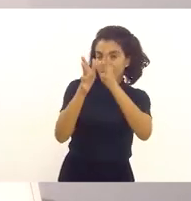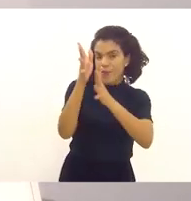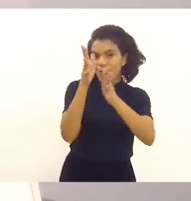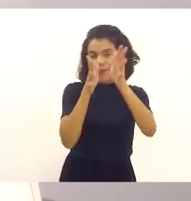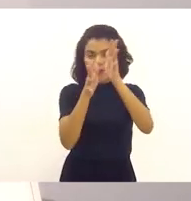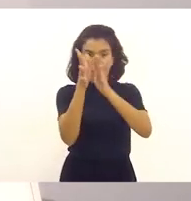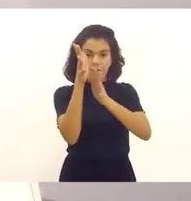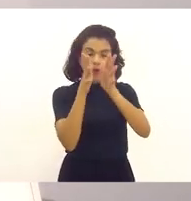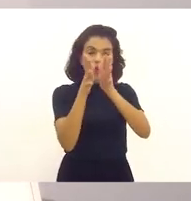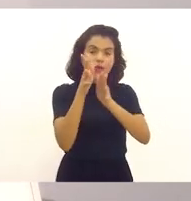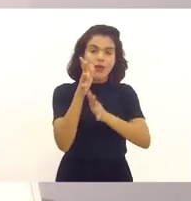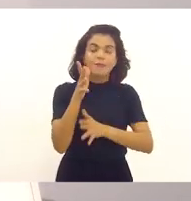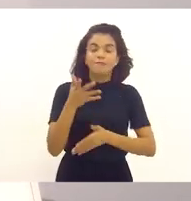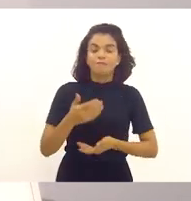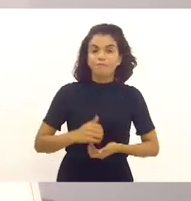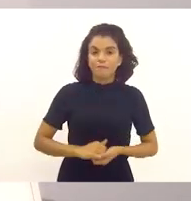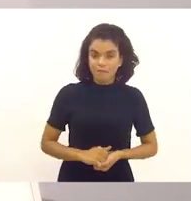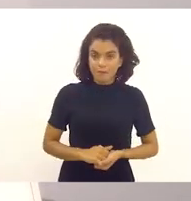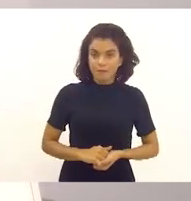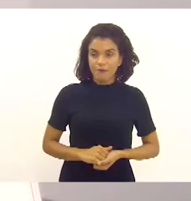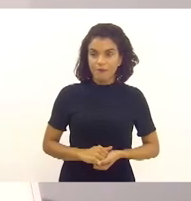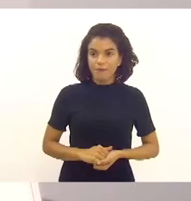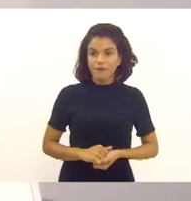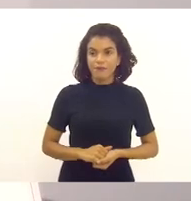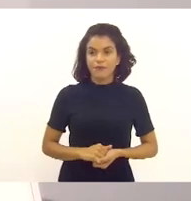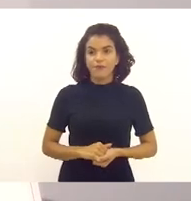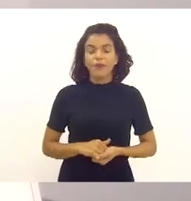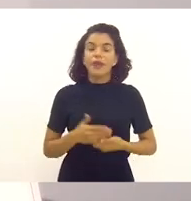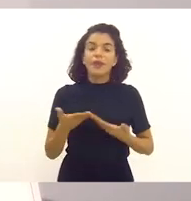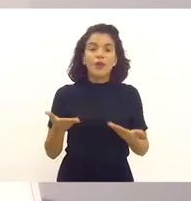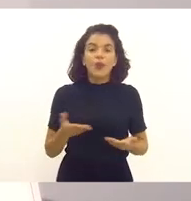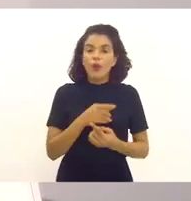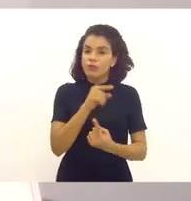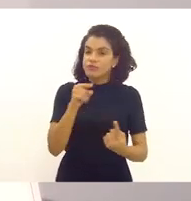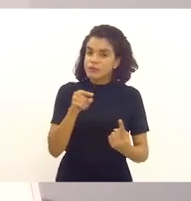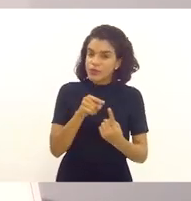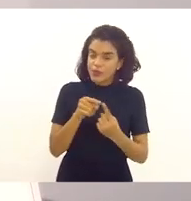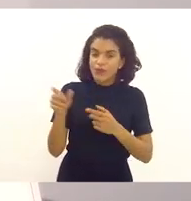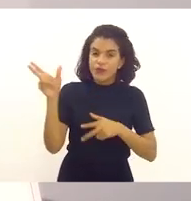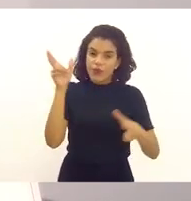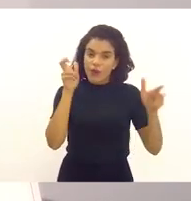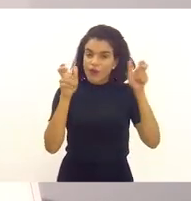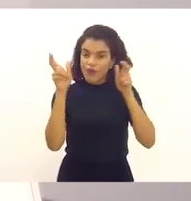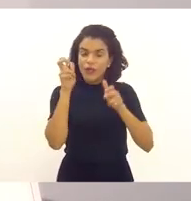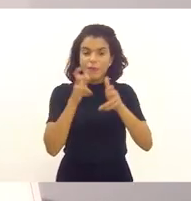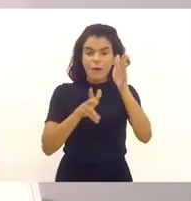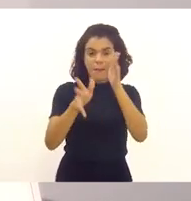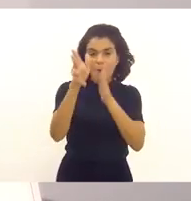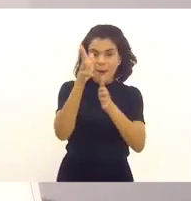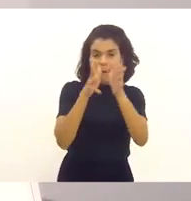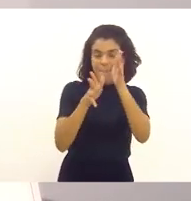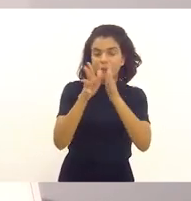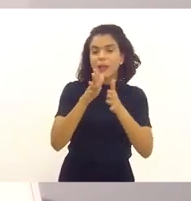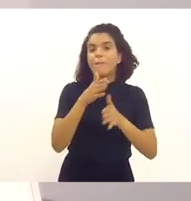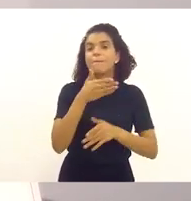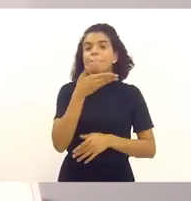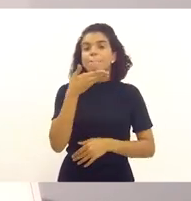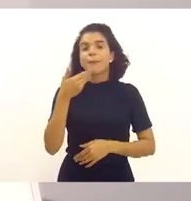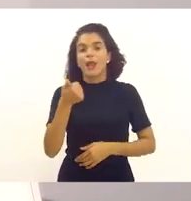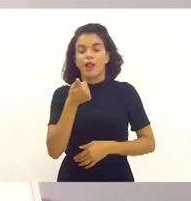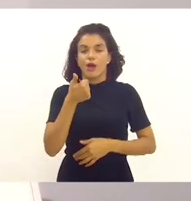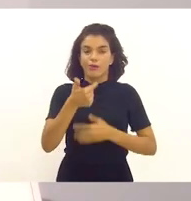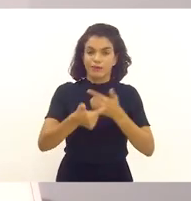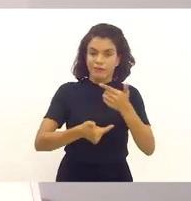escutamos poucos e a oitiva é qual otiva que se faz a melhora do serviço a melhora do